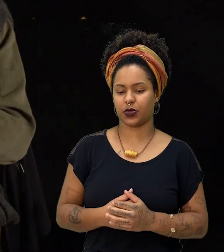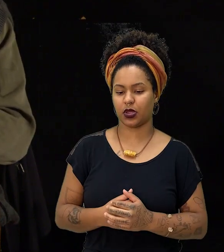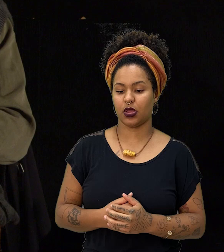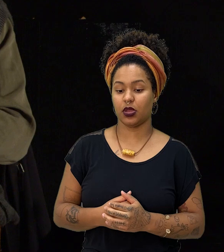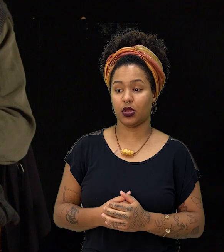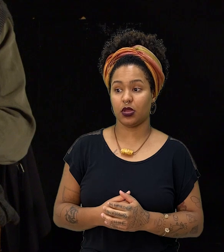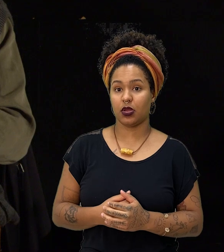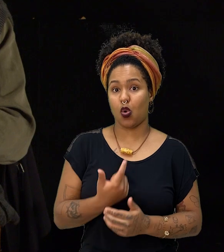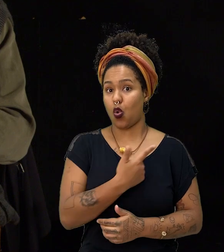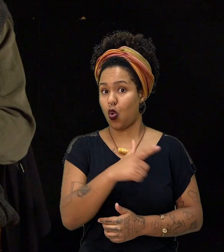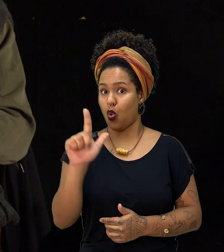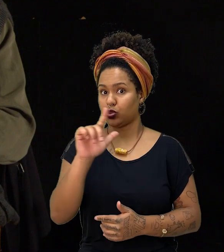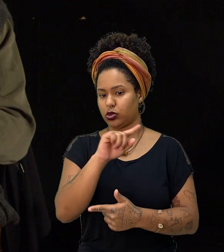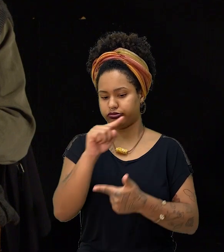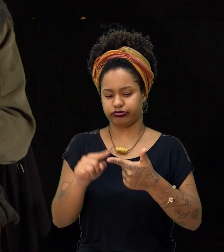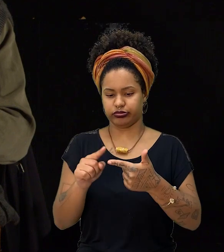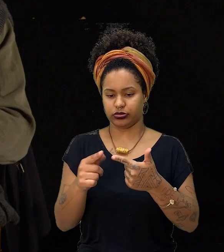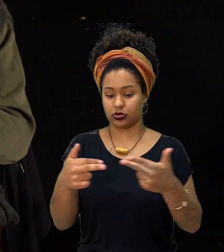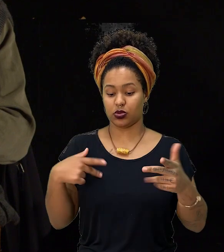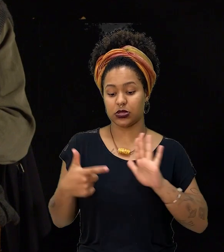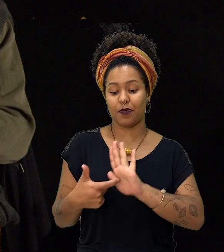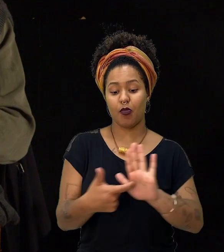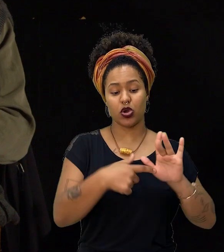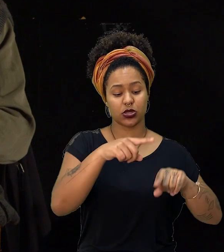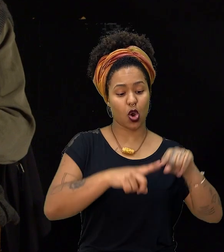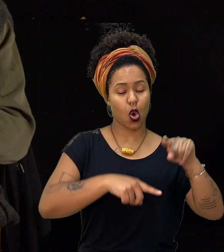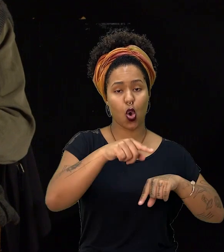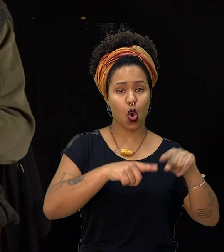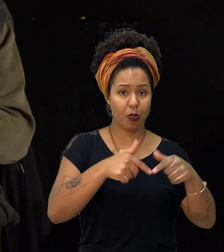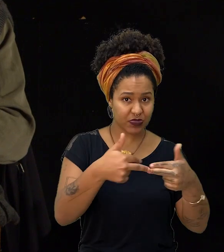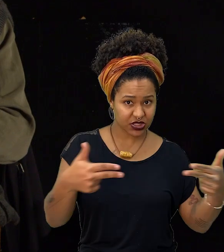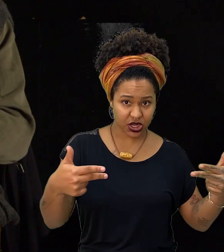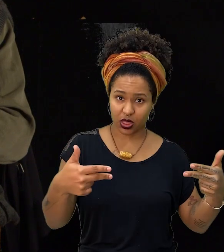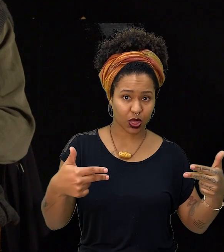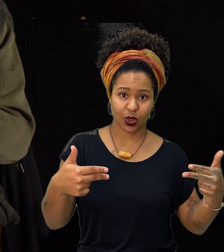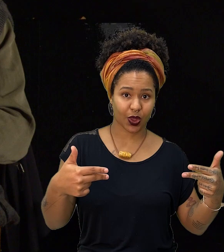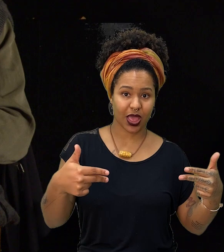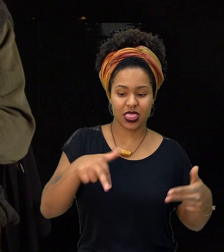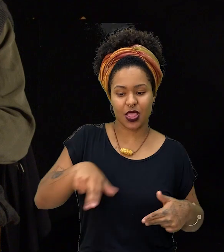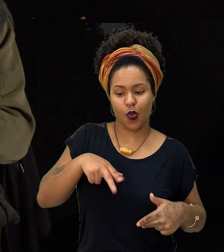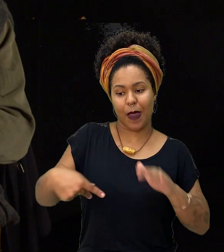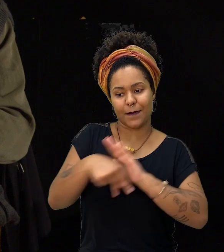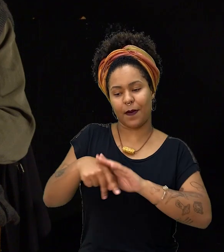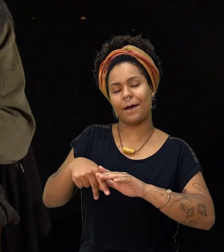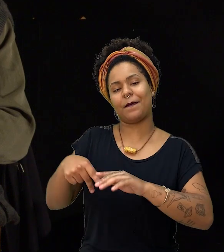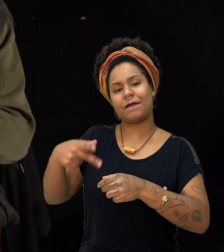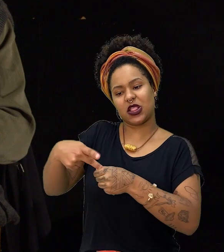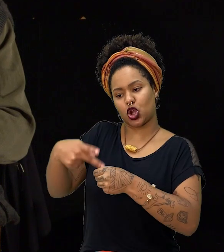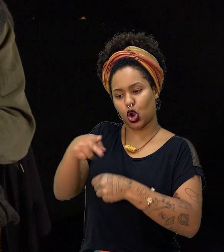Outro ponto, mostra objetos que não são feitos de petróleo, mas também